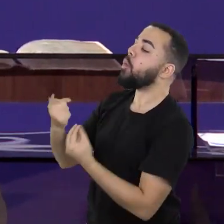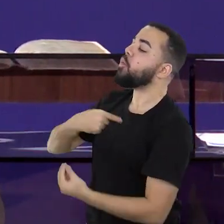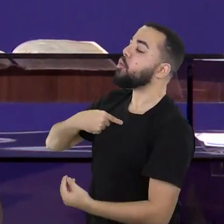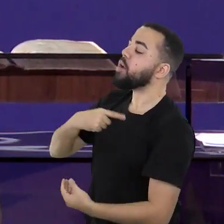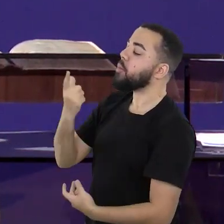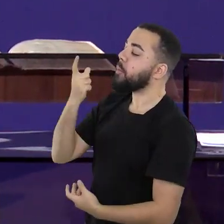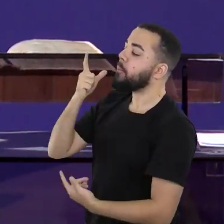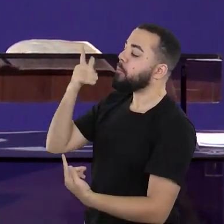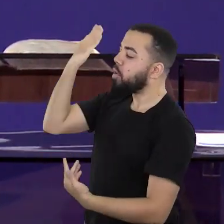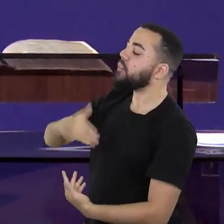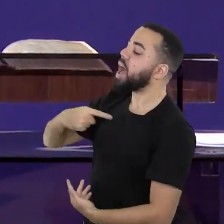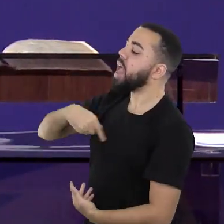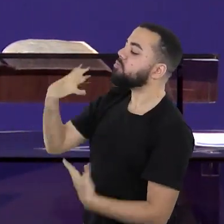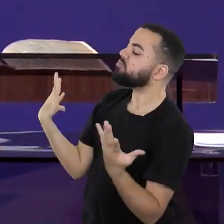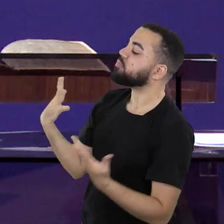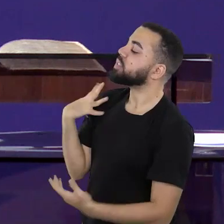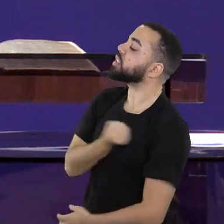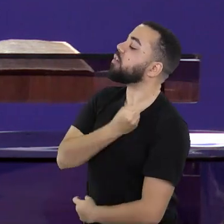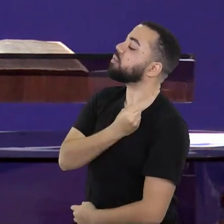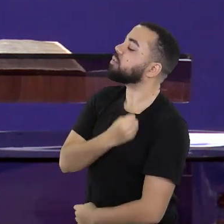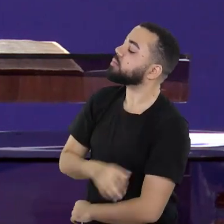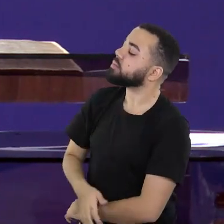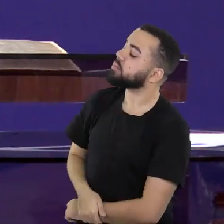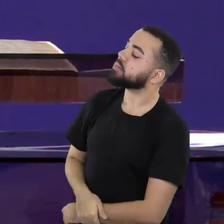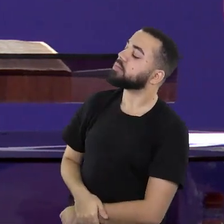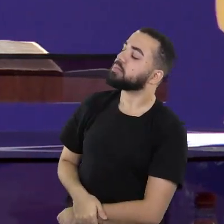crente, regenerado?